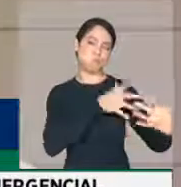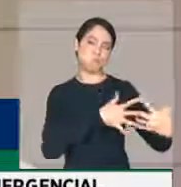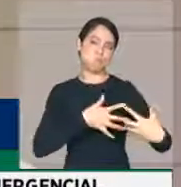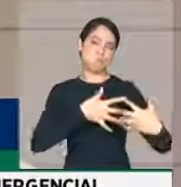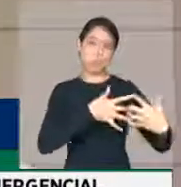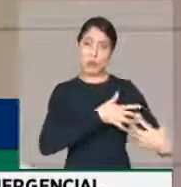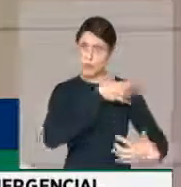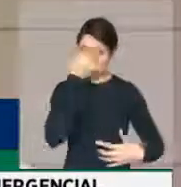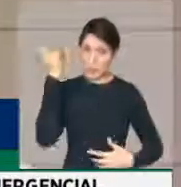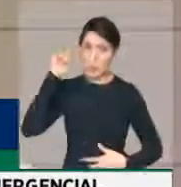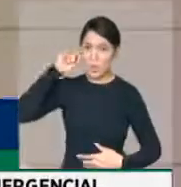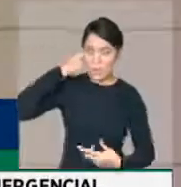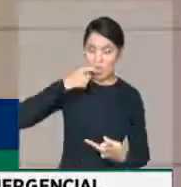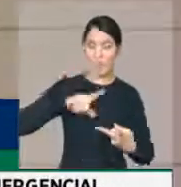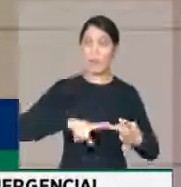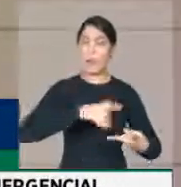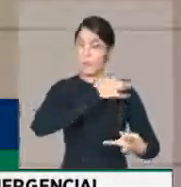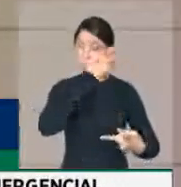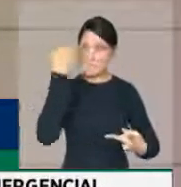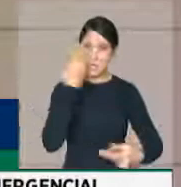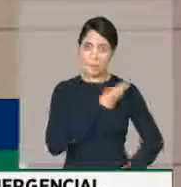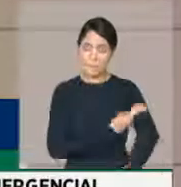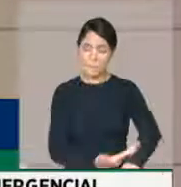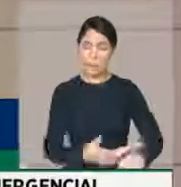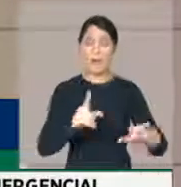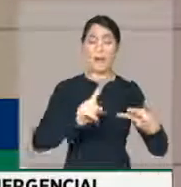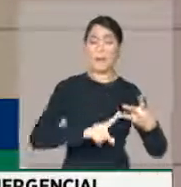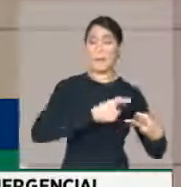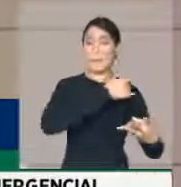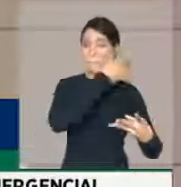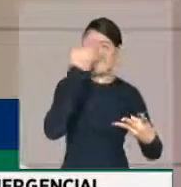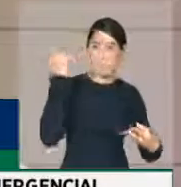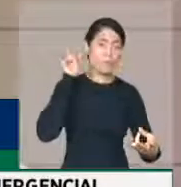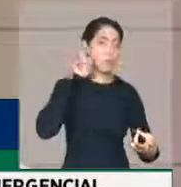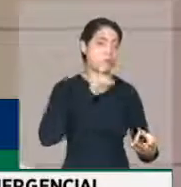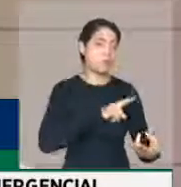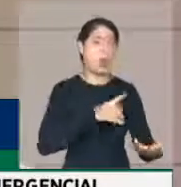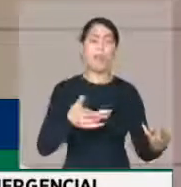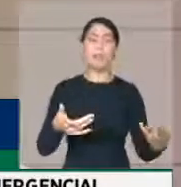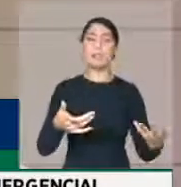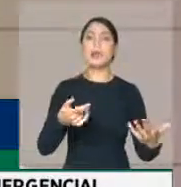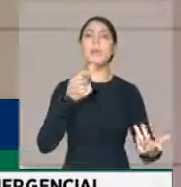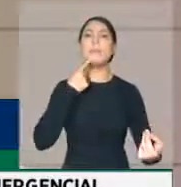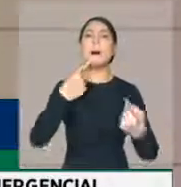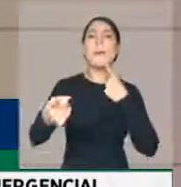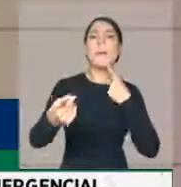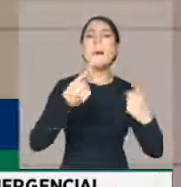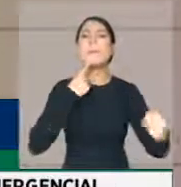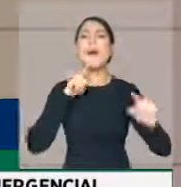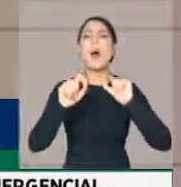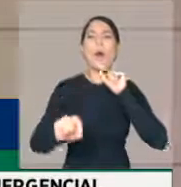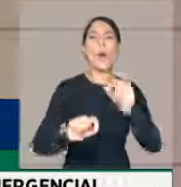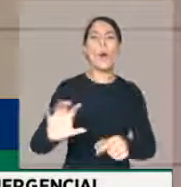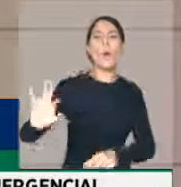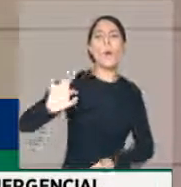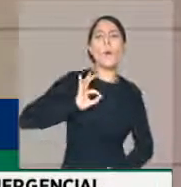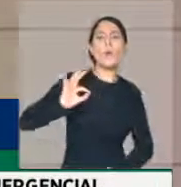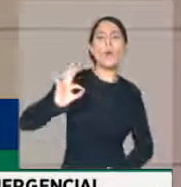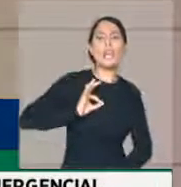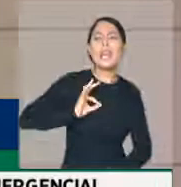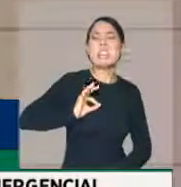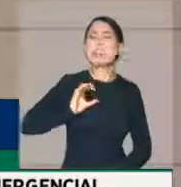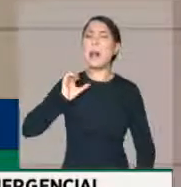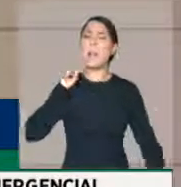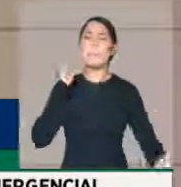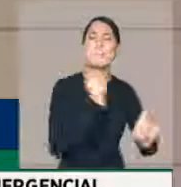pessoas negras, pessoas brancas, pessoas pardas, que reclamaram que a polícia não